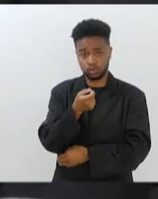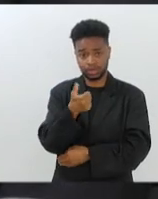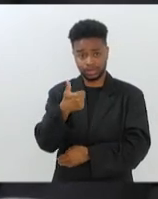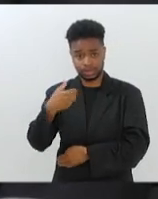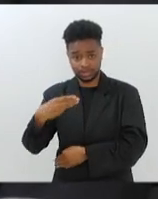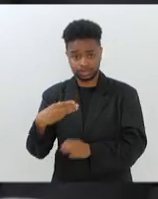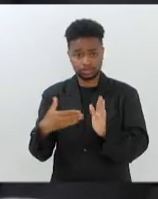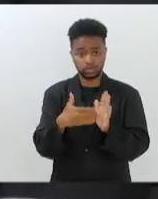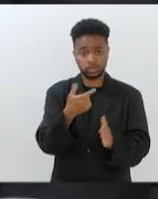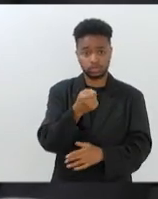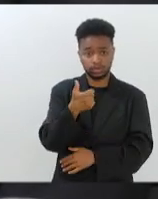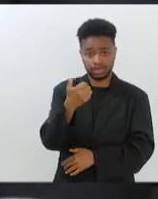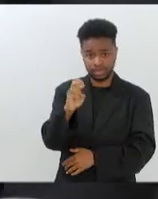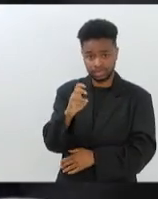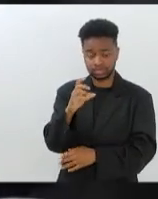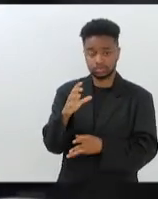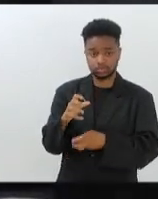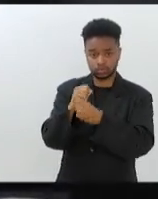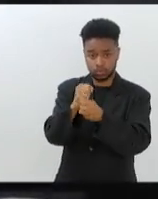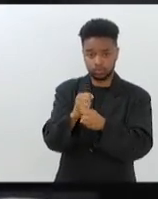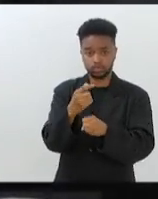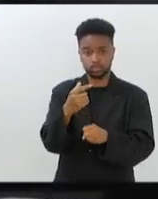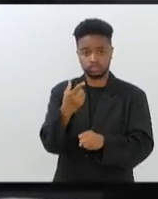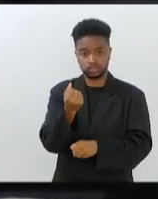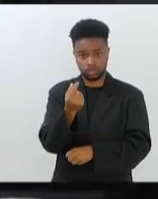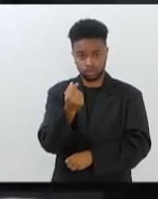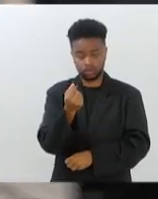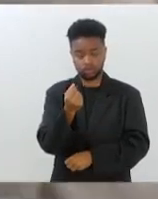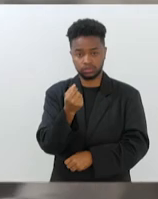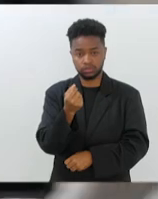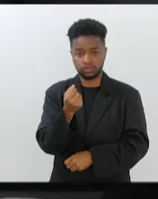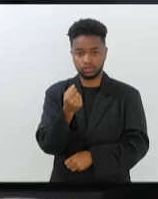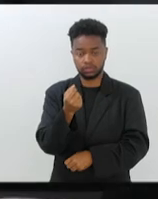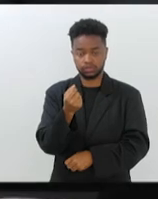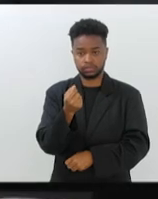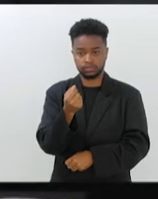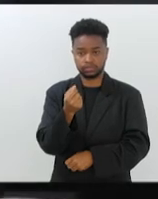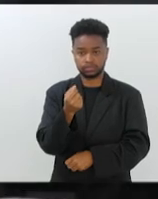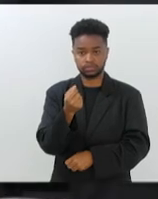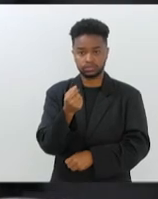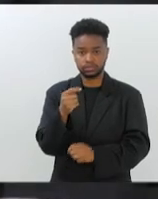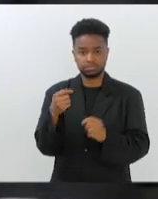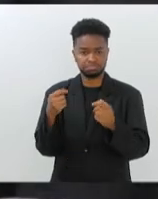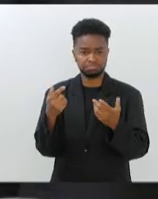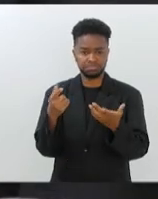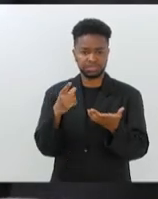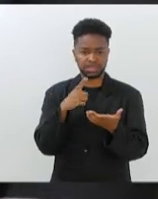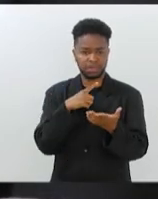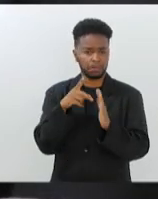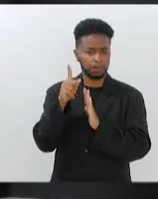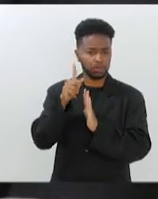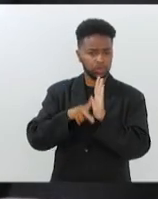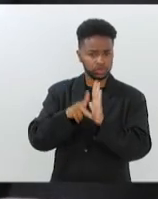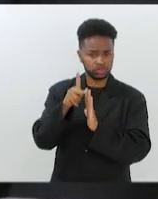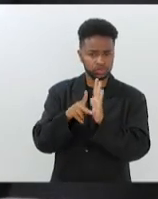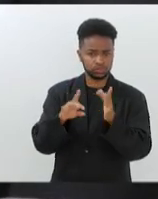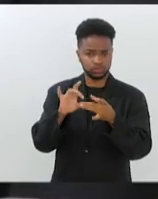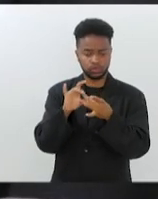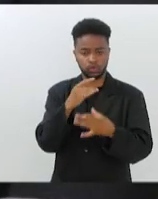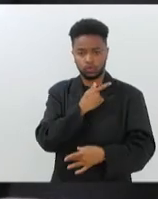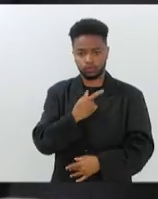2015 a soma desse dinheiro era para via um um um projeto do governo